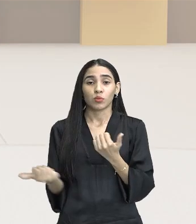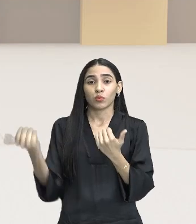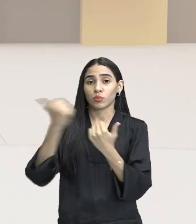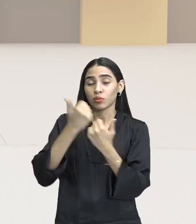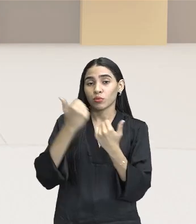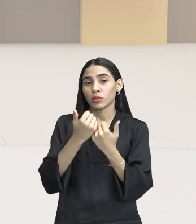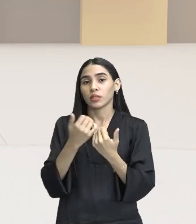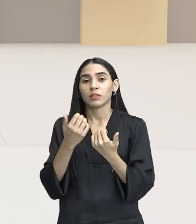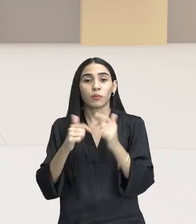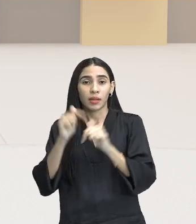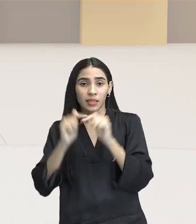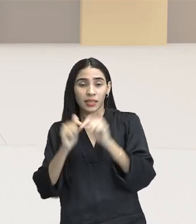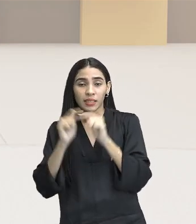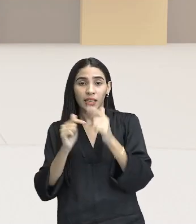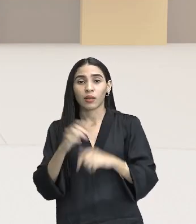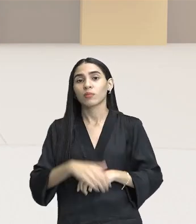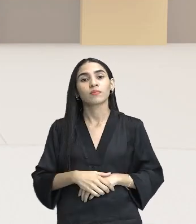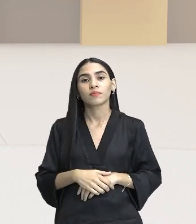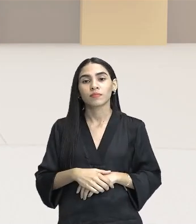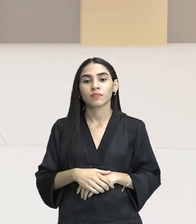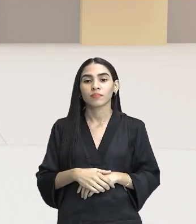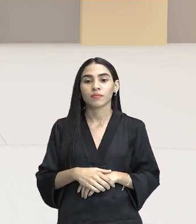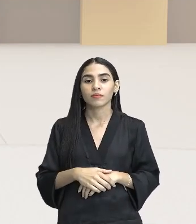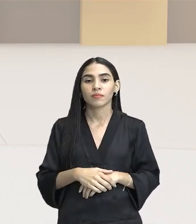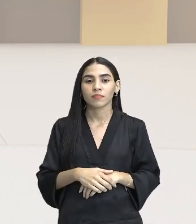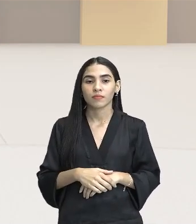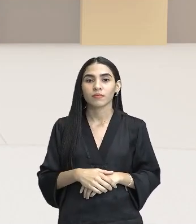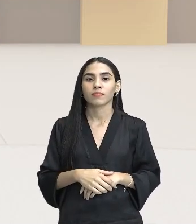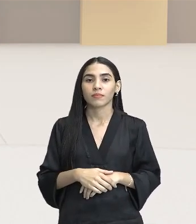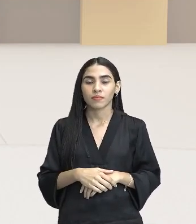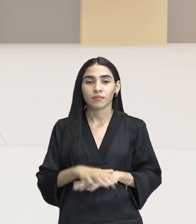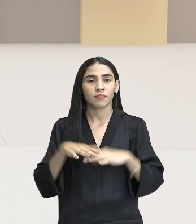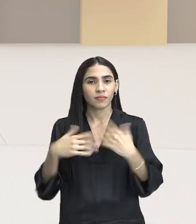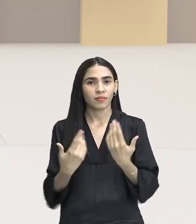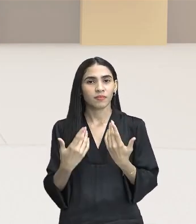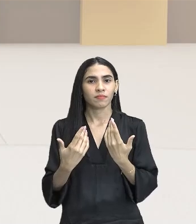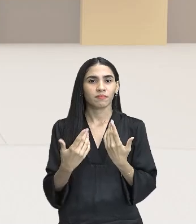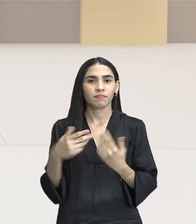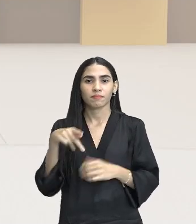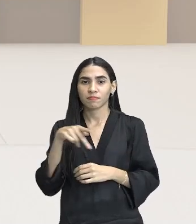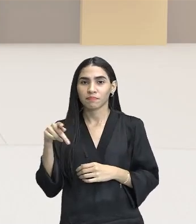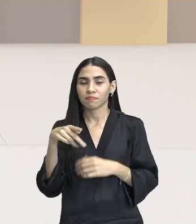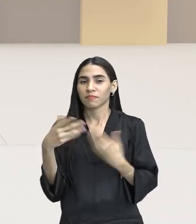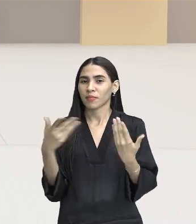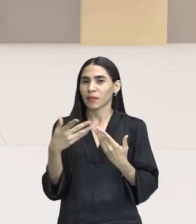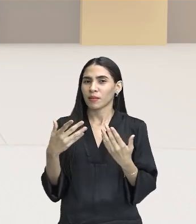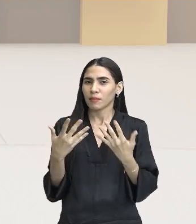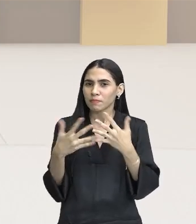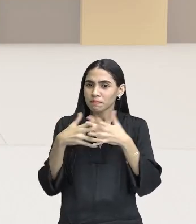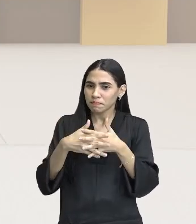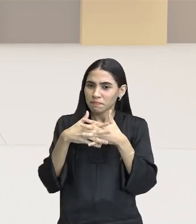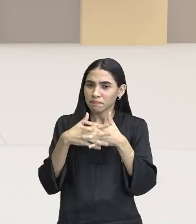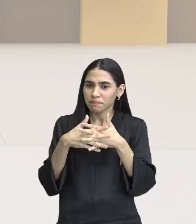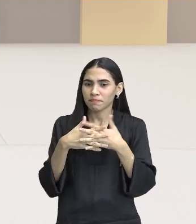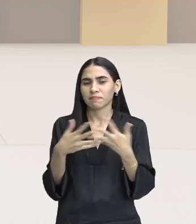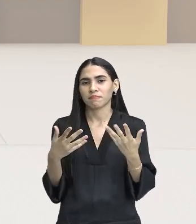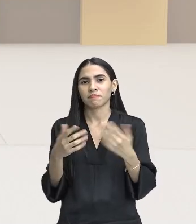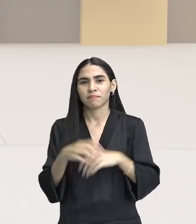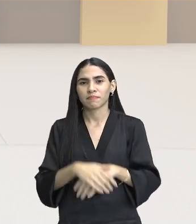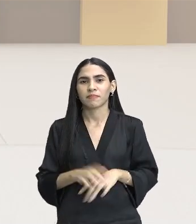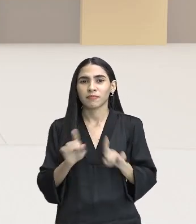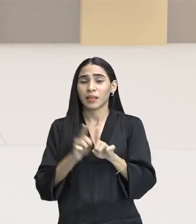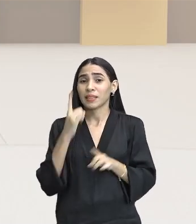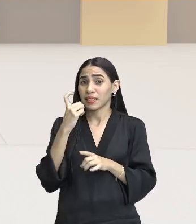a coisa na coisa que substitui a palavra. Professor, falando assim, é muito bonito